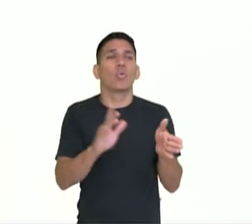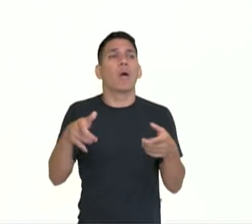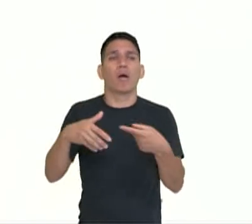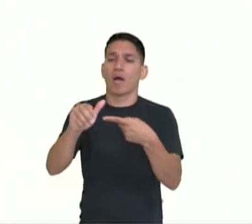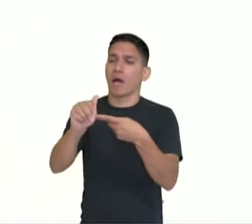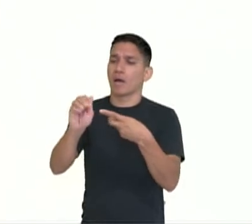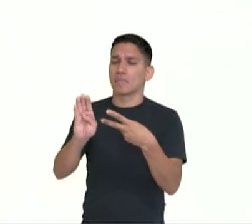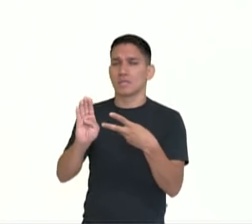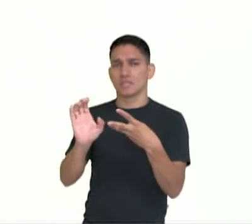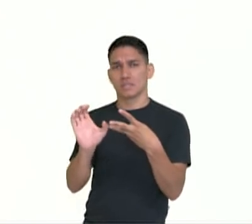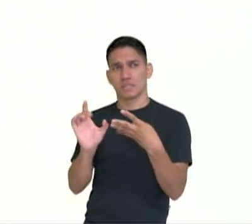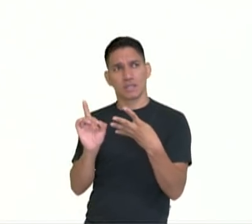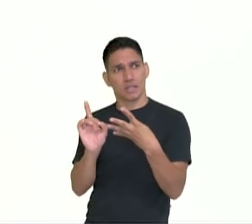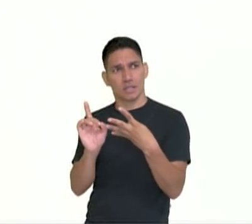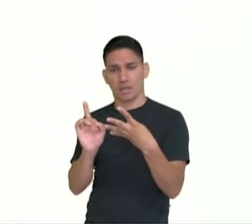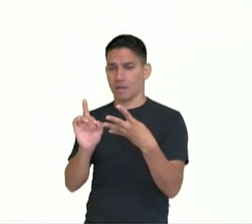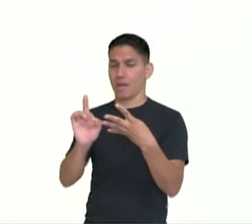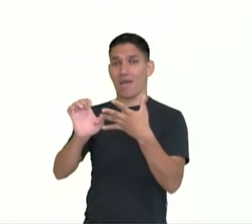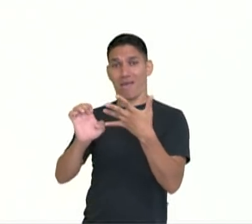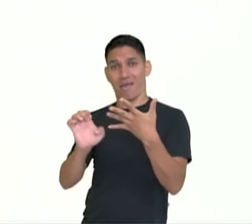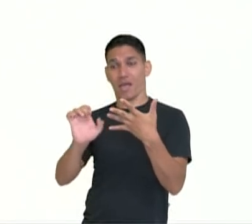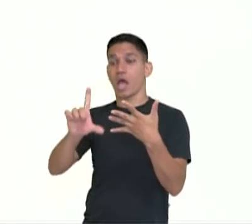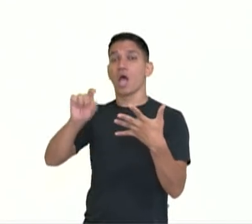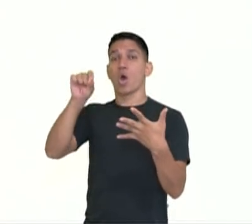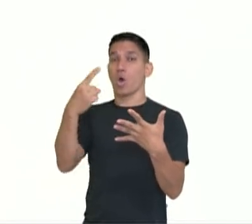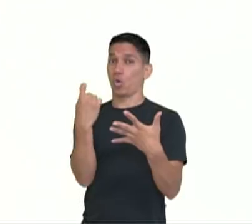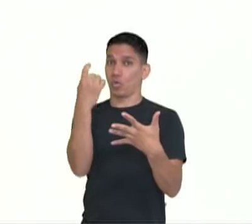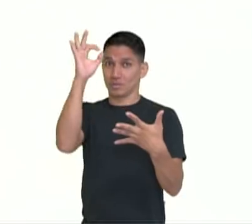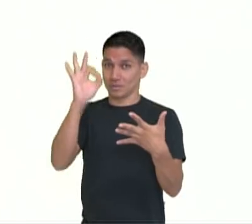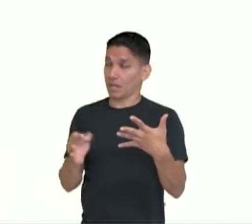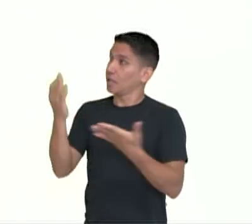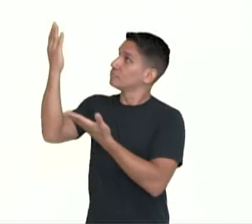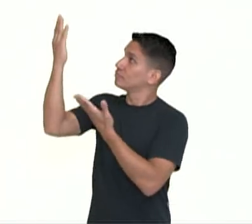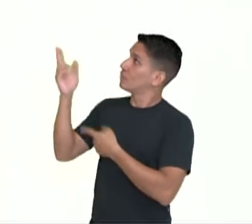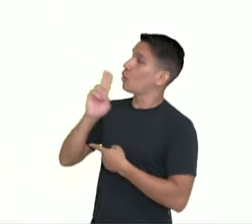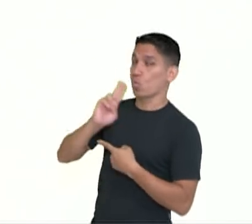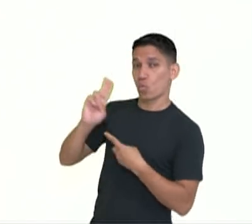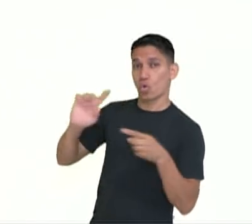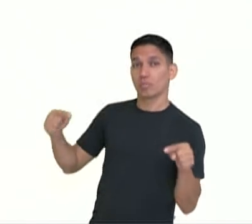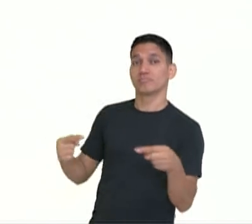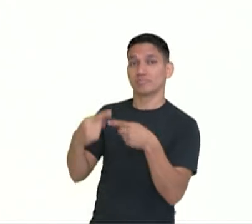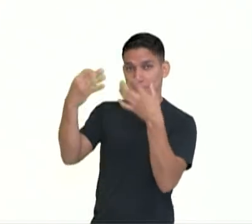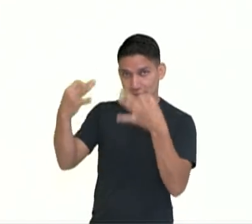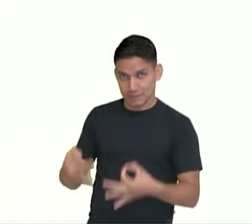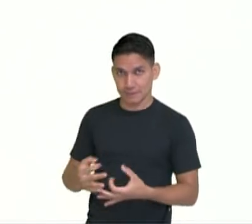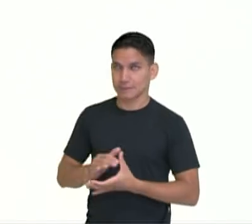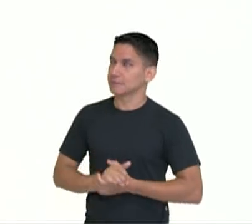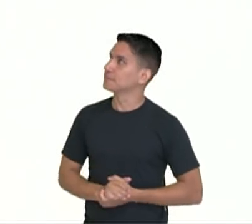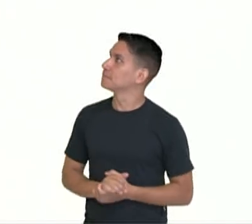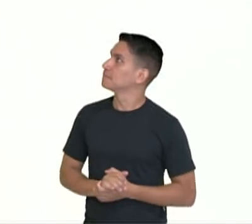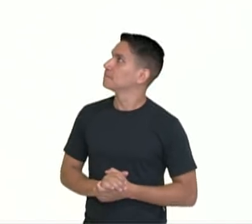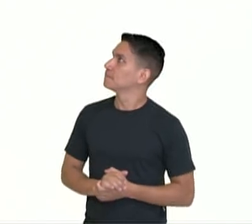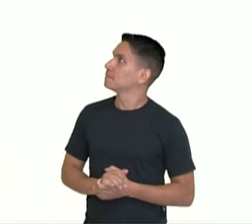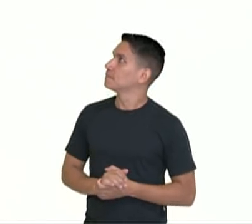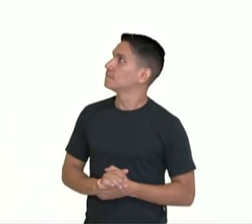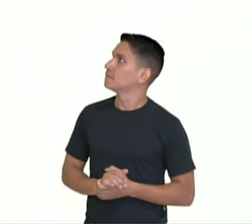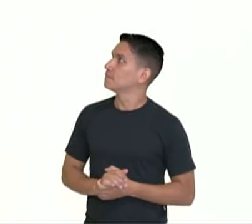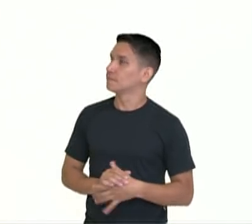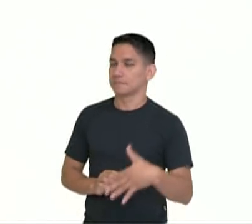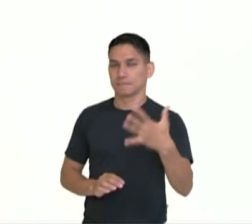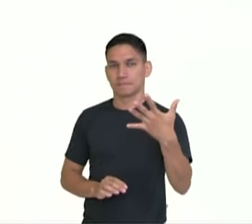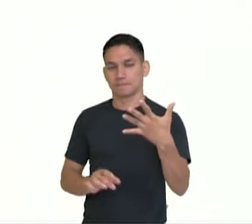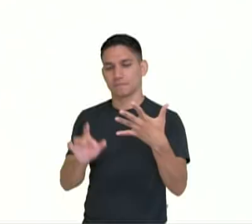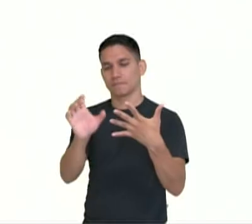Ganges. B. Rio Tigre e o Rio Eufrates. C. Rio Nilo e